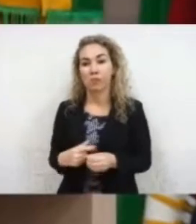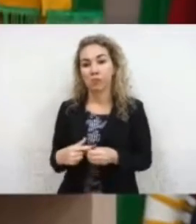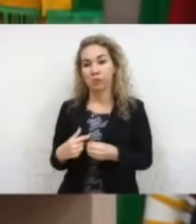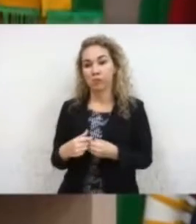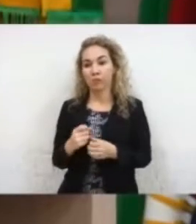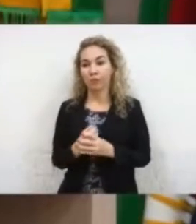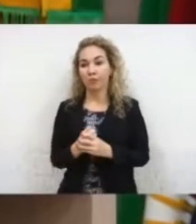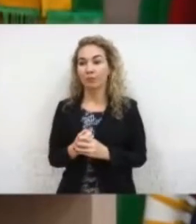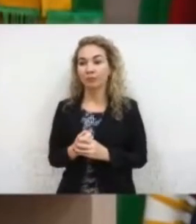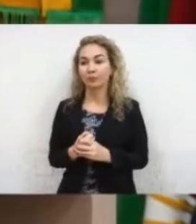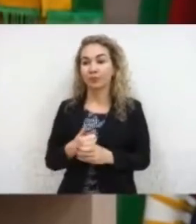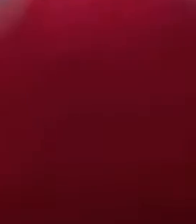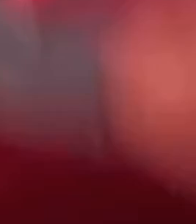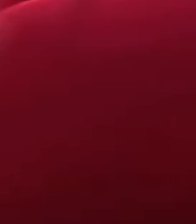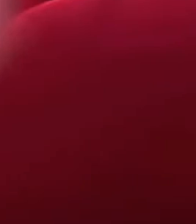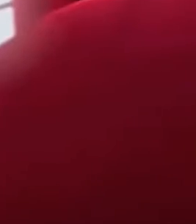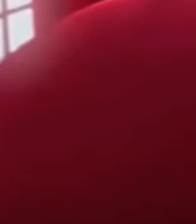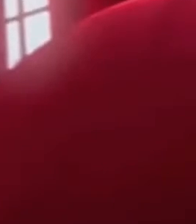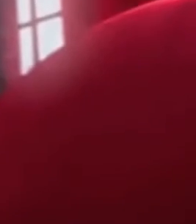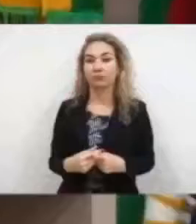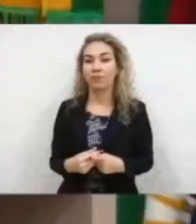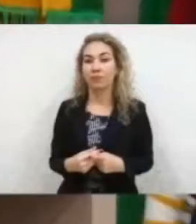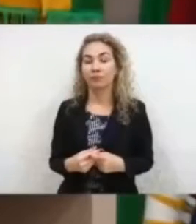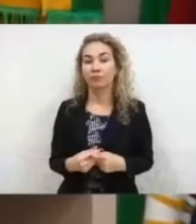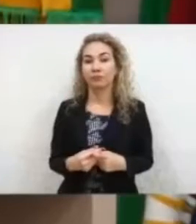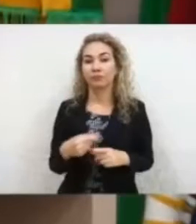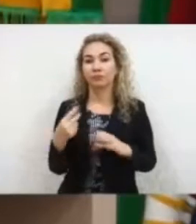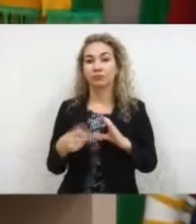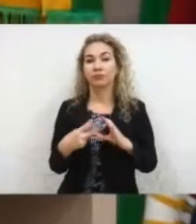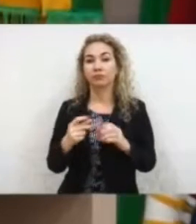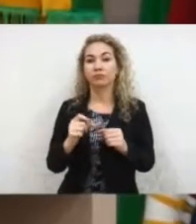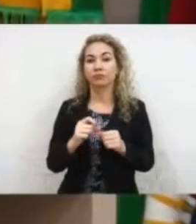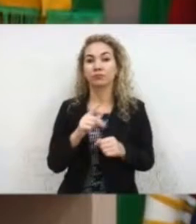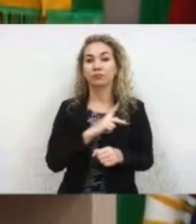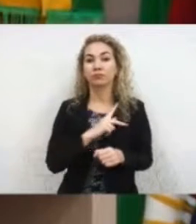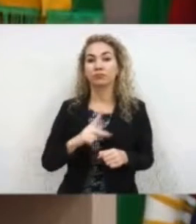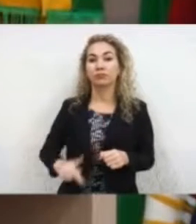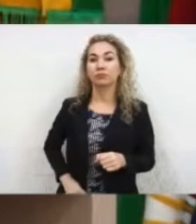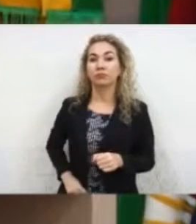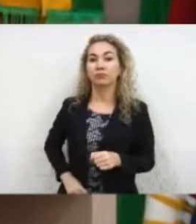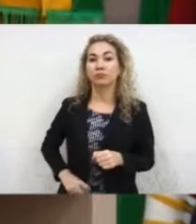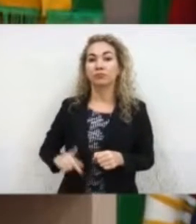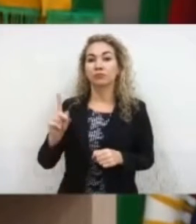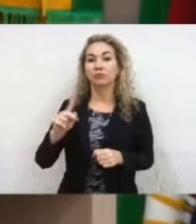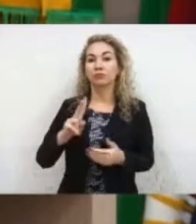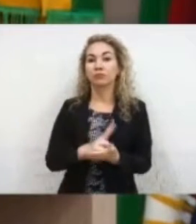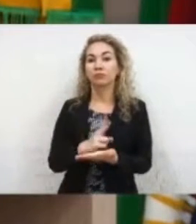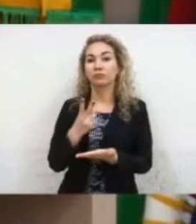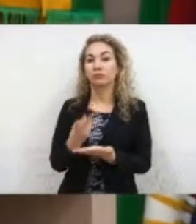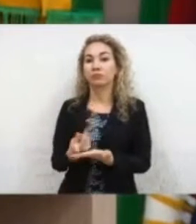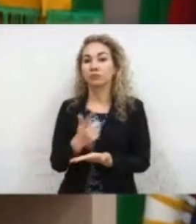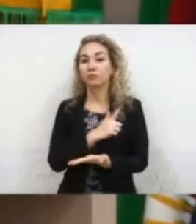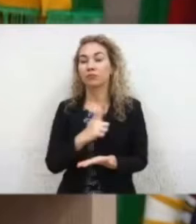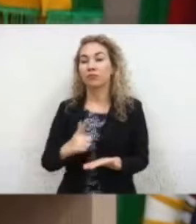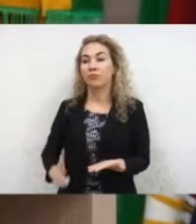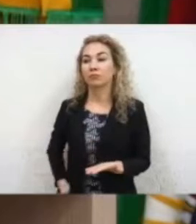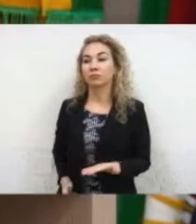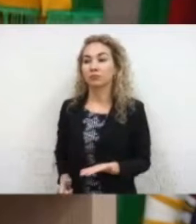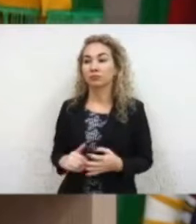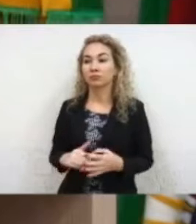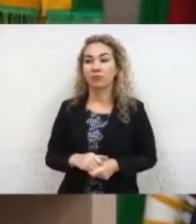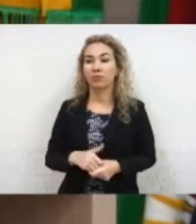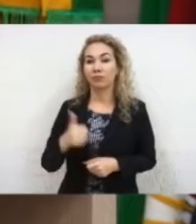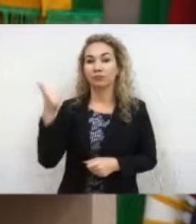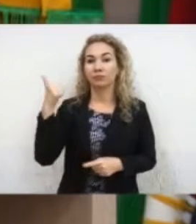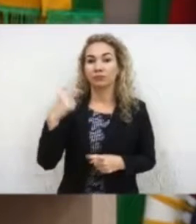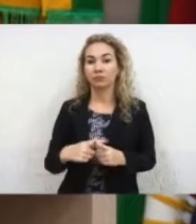município, essa foi a primeira vez que a Casa do Povo foi presidida por um presidente de oposição ao governo.